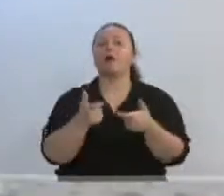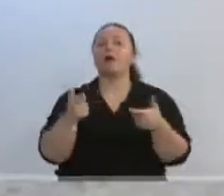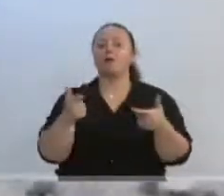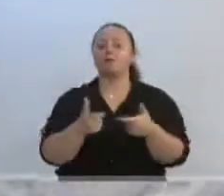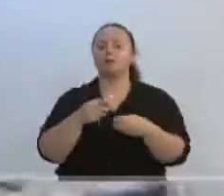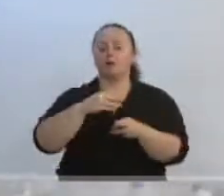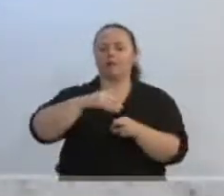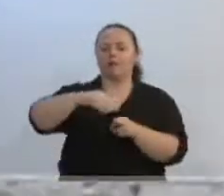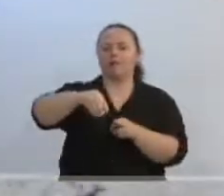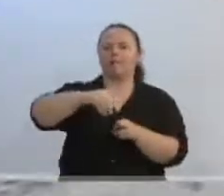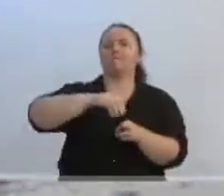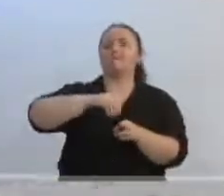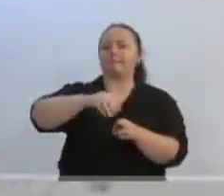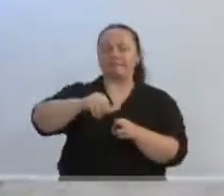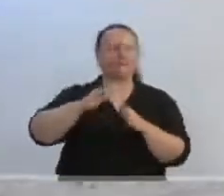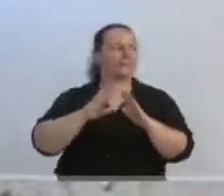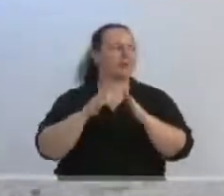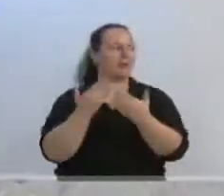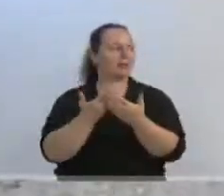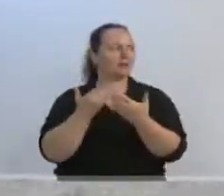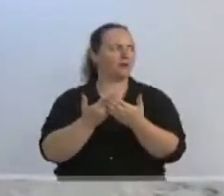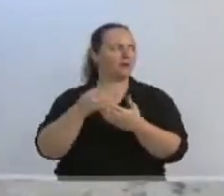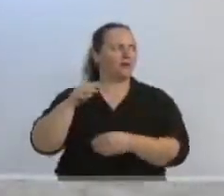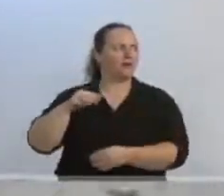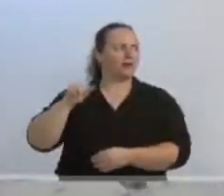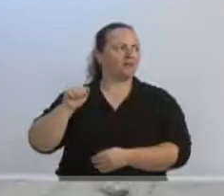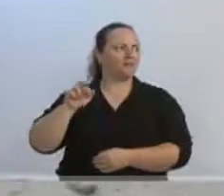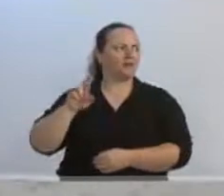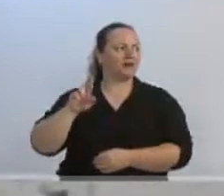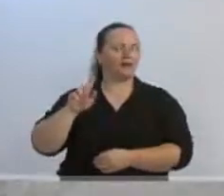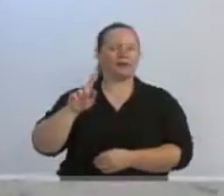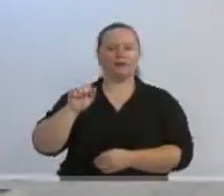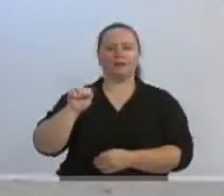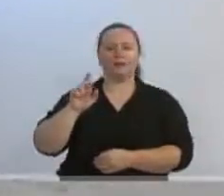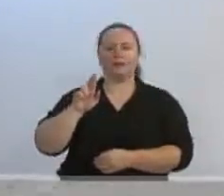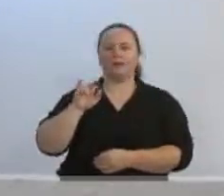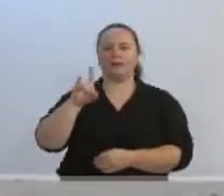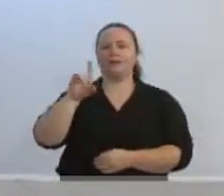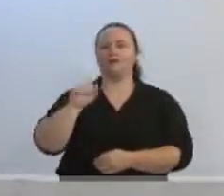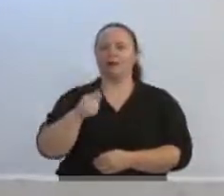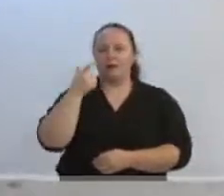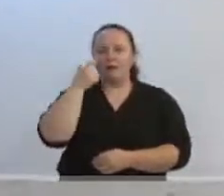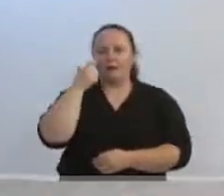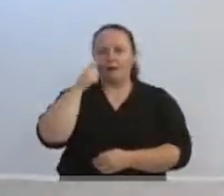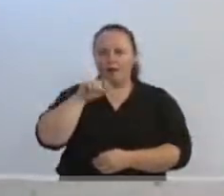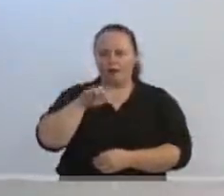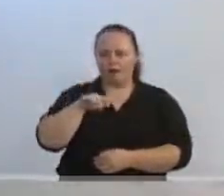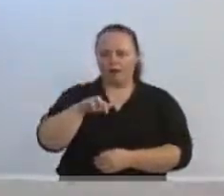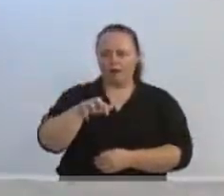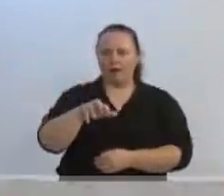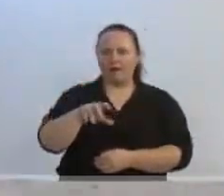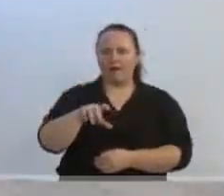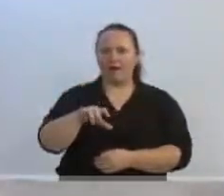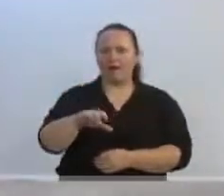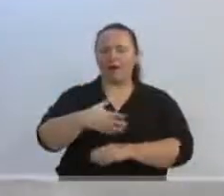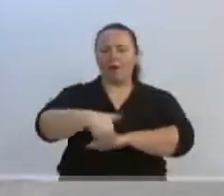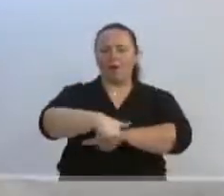Nova Rússia, junto à escola Margarida Freigang. Olhem o tamanho desta aranha, que estava atravessando a